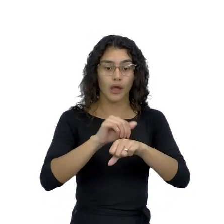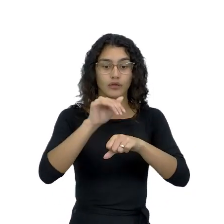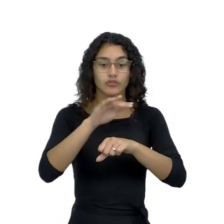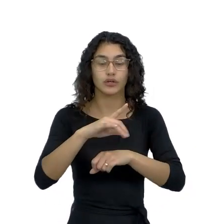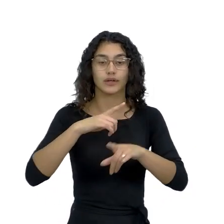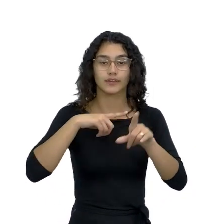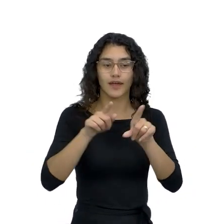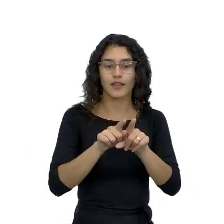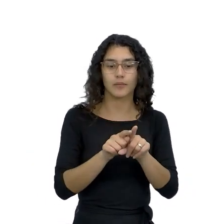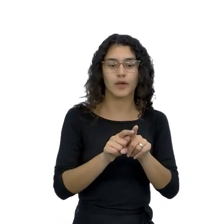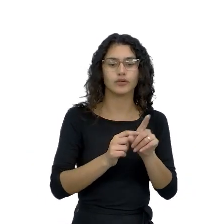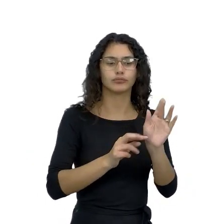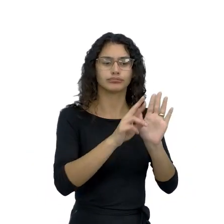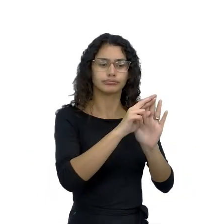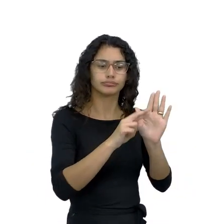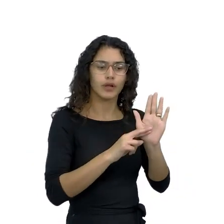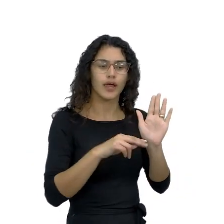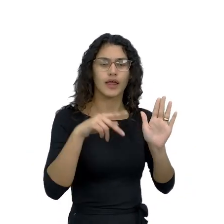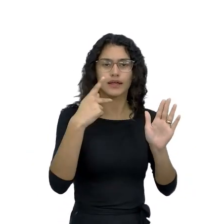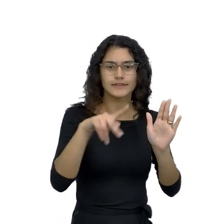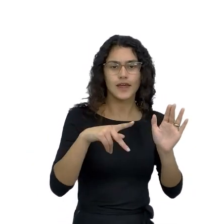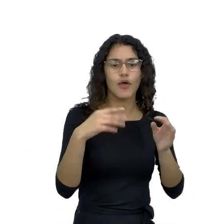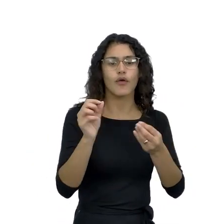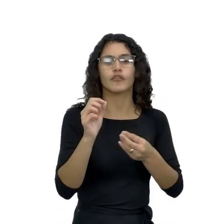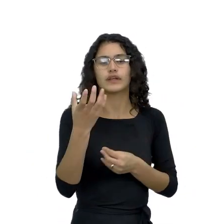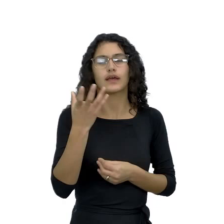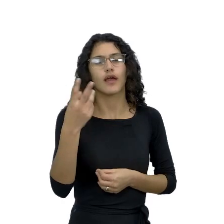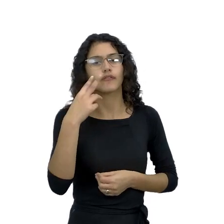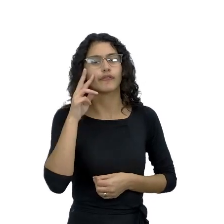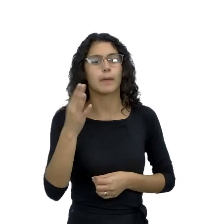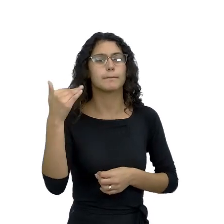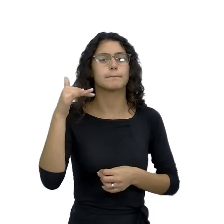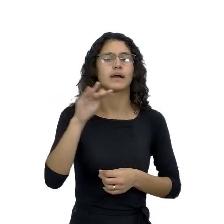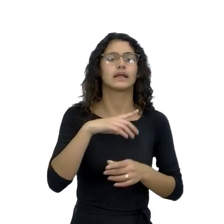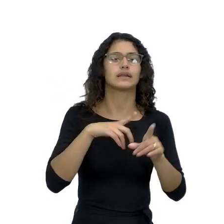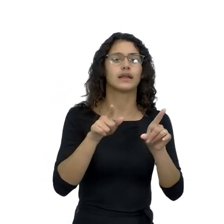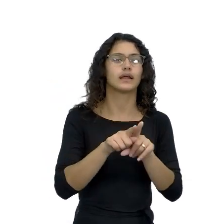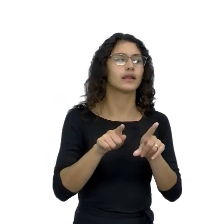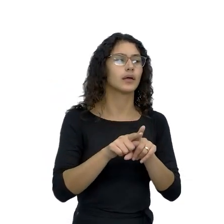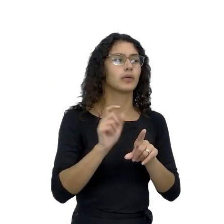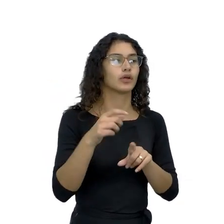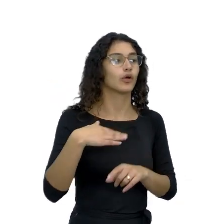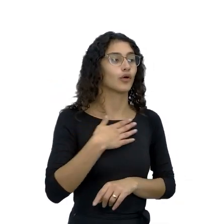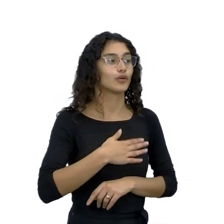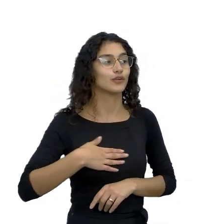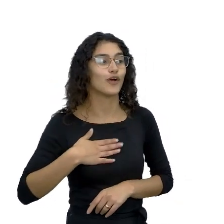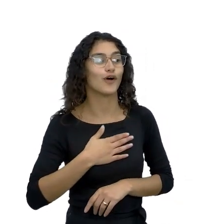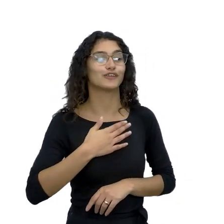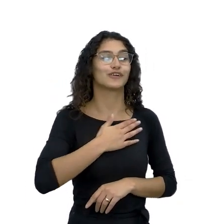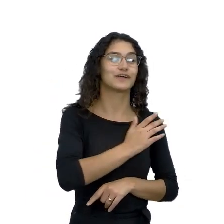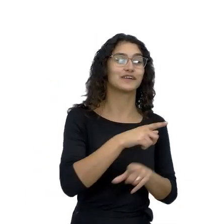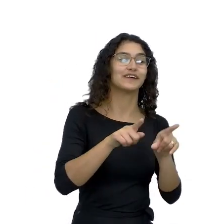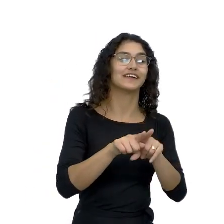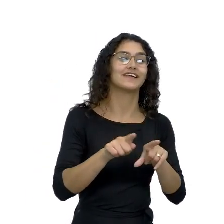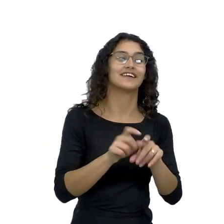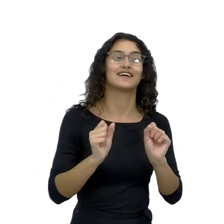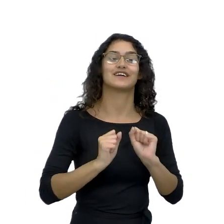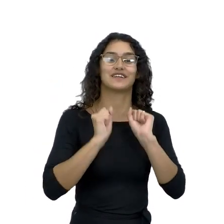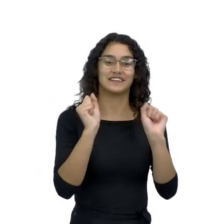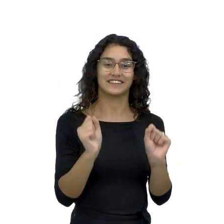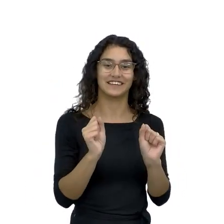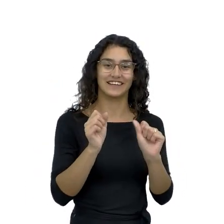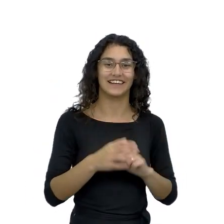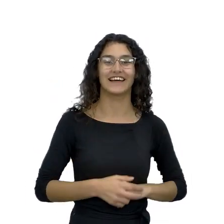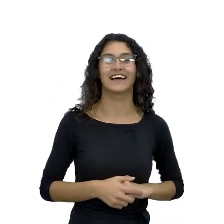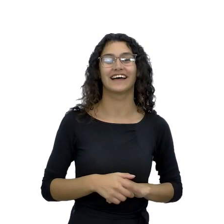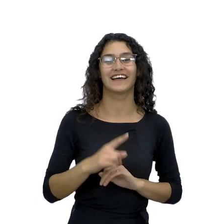dicas, deixar o seu relato, deixar o que você quer ver mais, deixar o que gostou, o que não gostou. Fiquem à vontade, nós